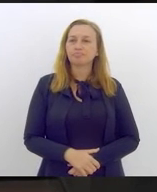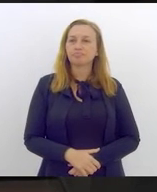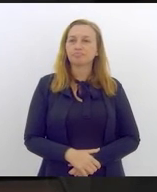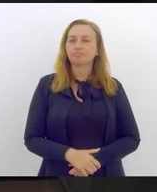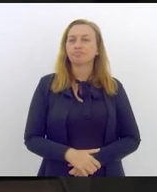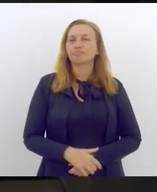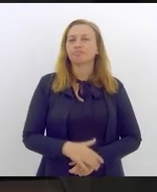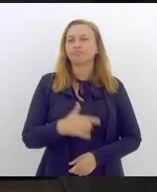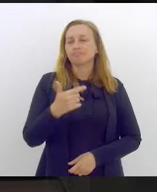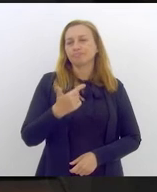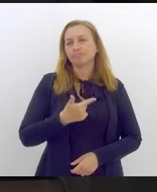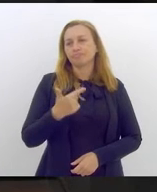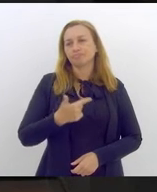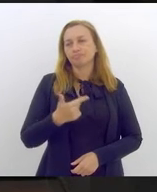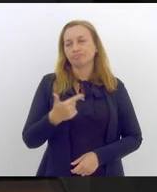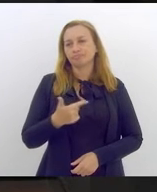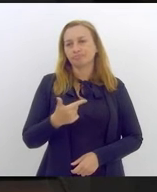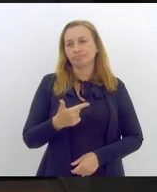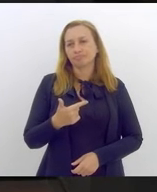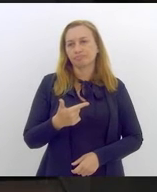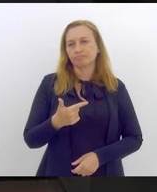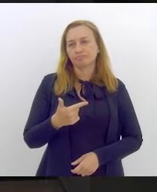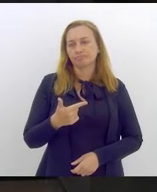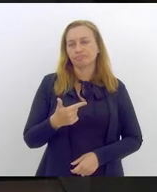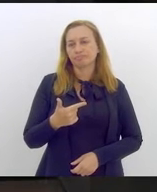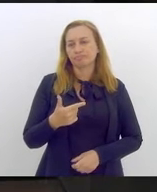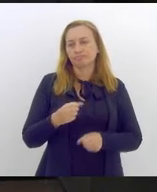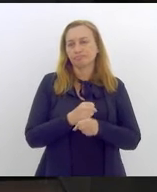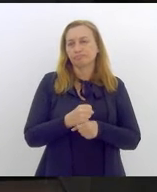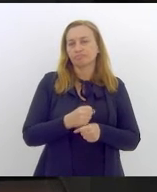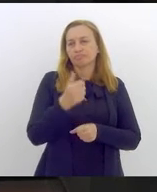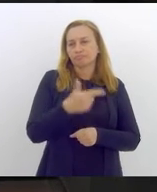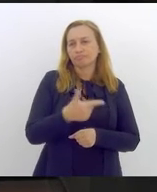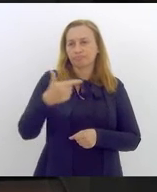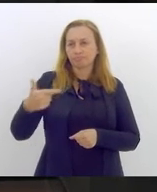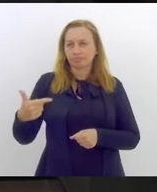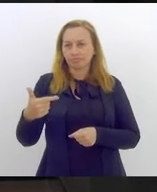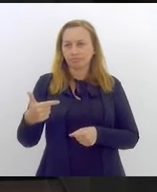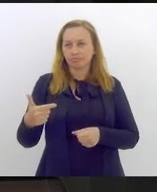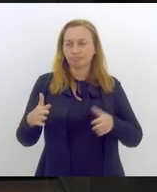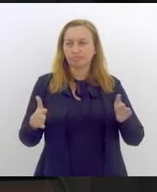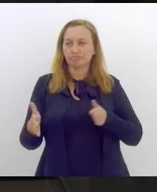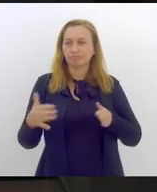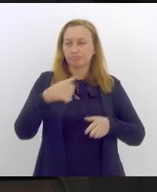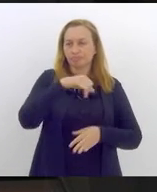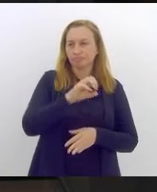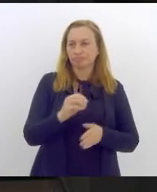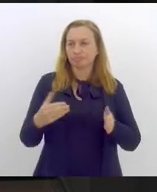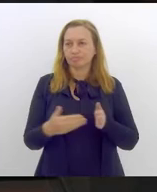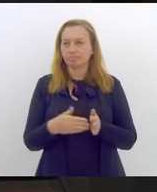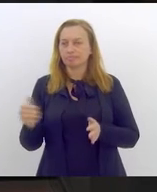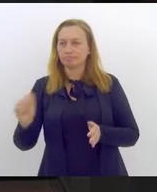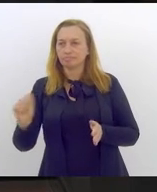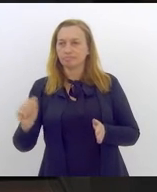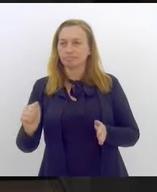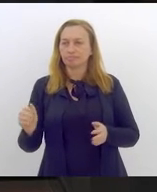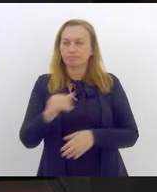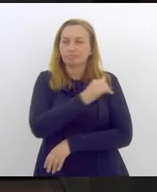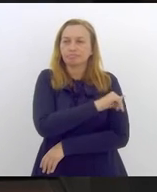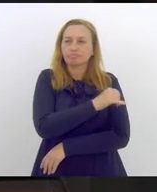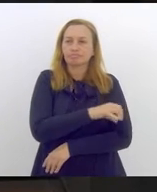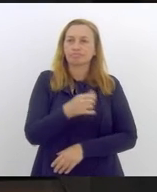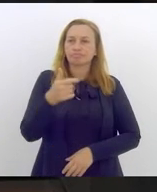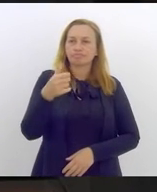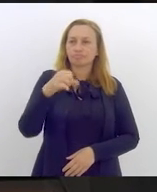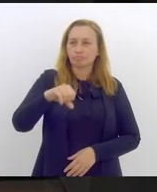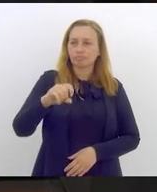no segundo quadrimestre de 22 no Rio de Janeiro para sua ser 9,87